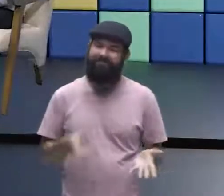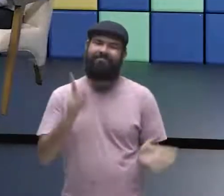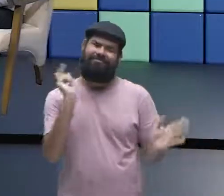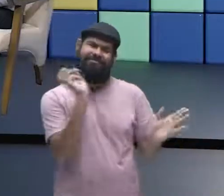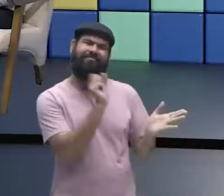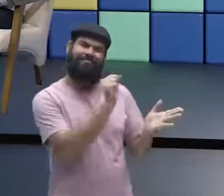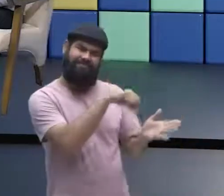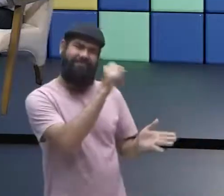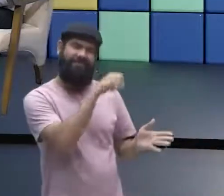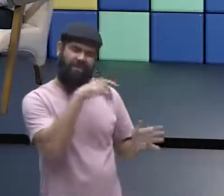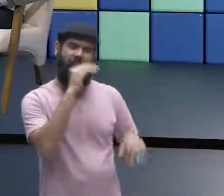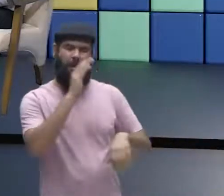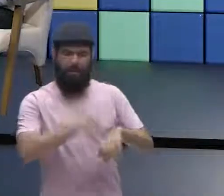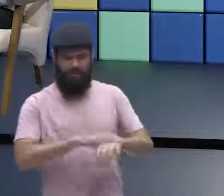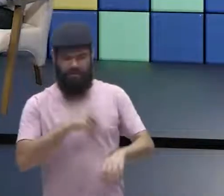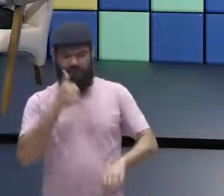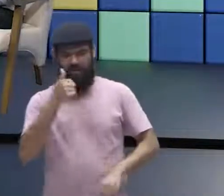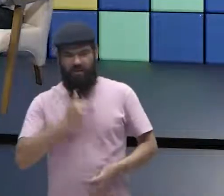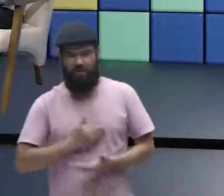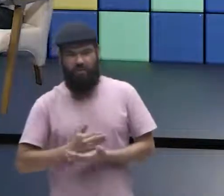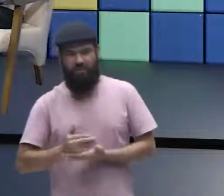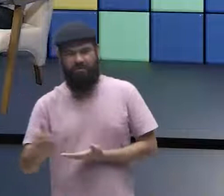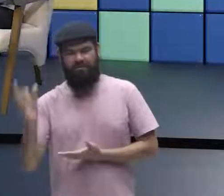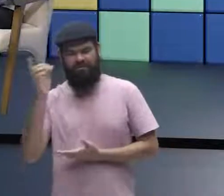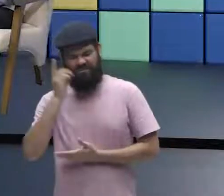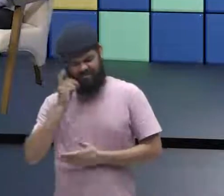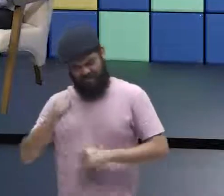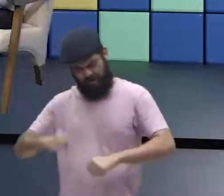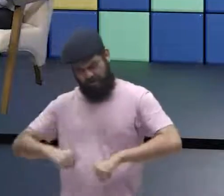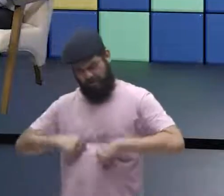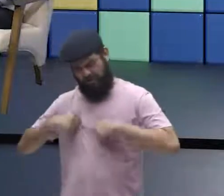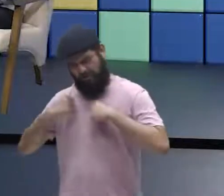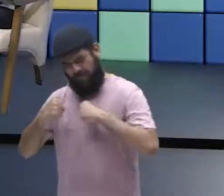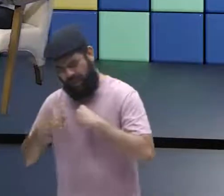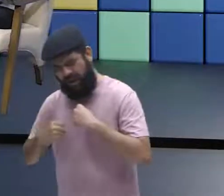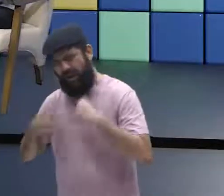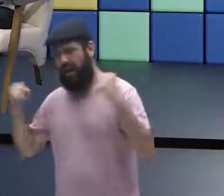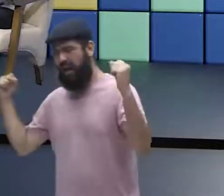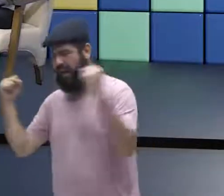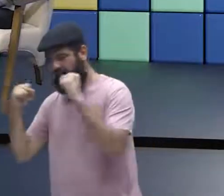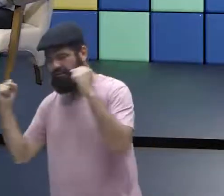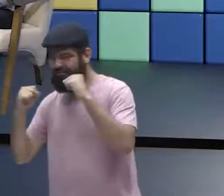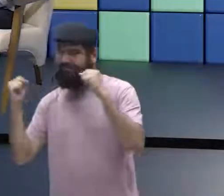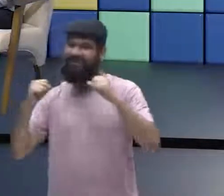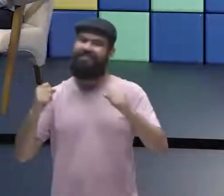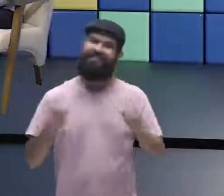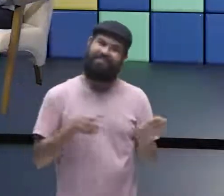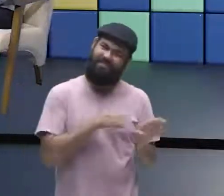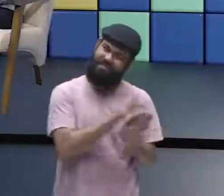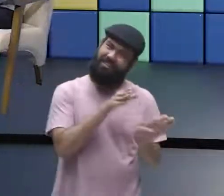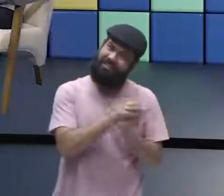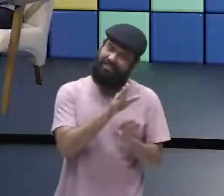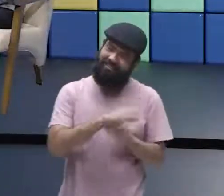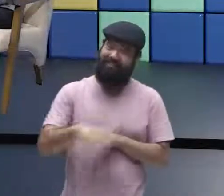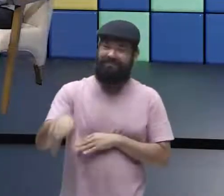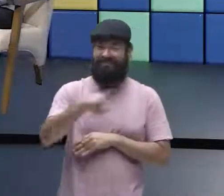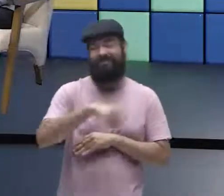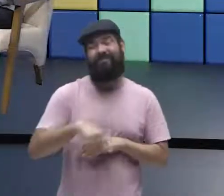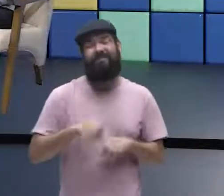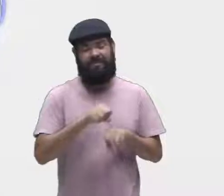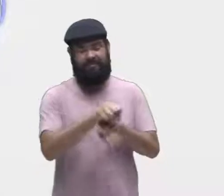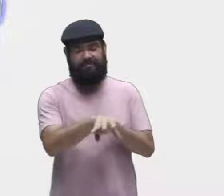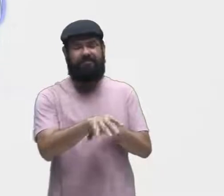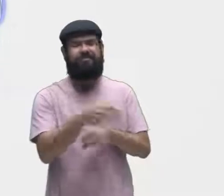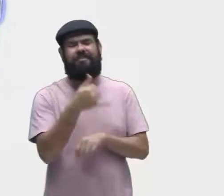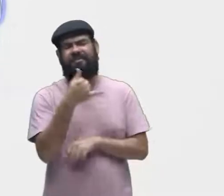Aí deu uma melhorada. Comecei melhor depois do meu dia, depois que fui para academia, né? Então, recomendo. Ótimo. E a